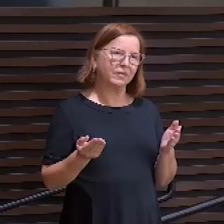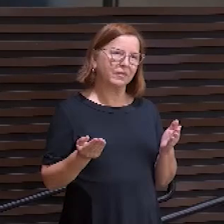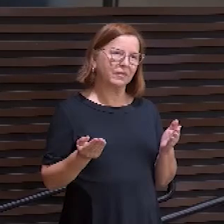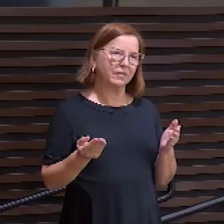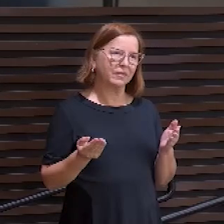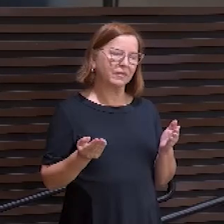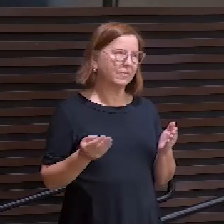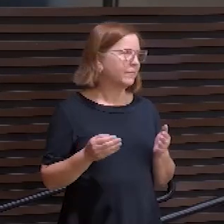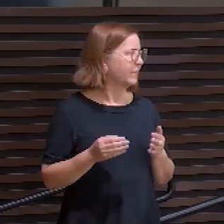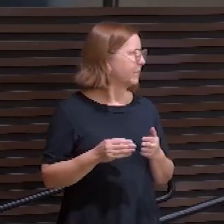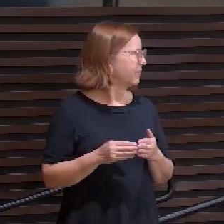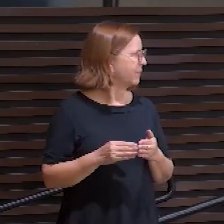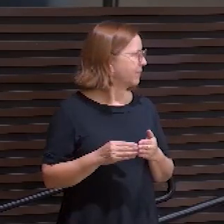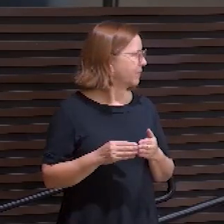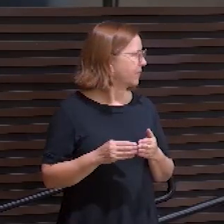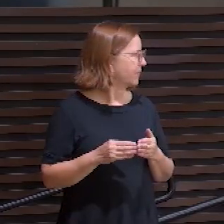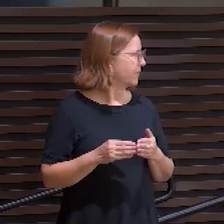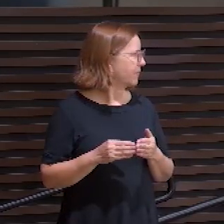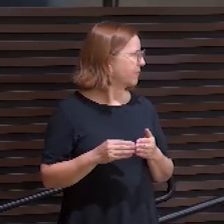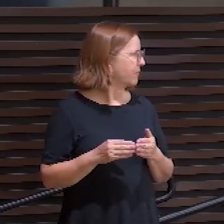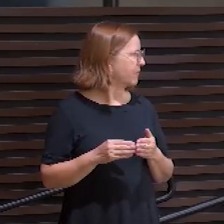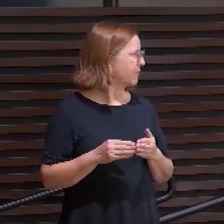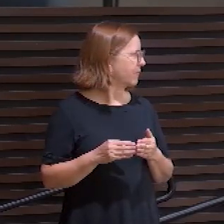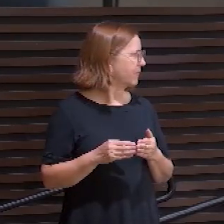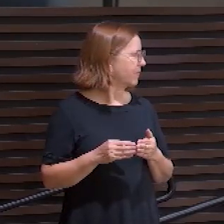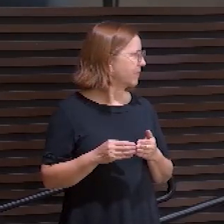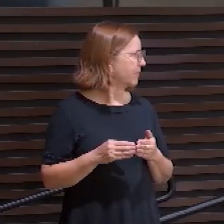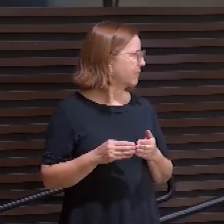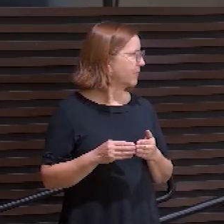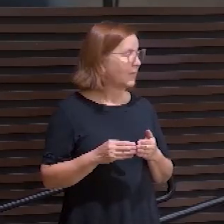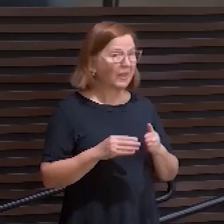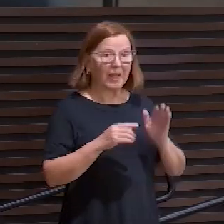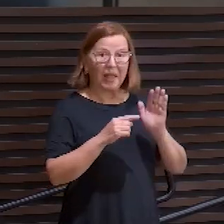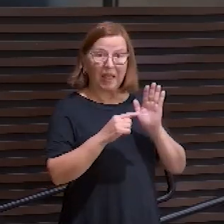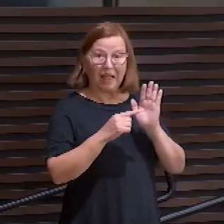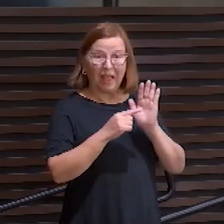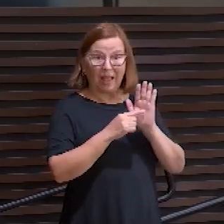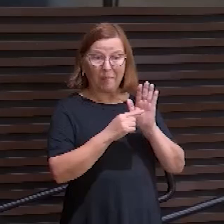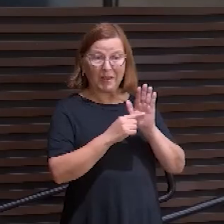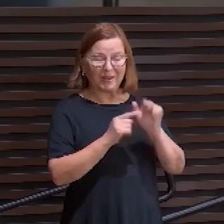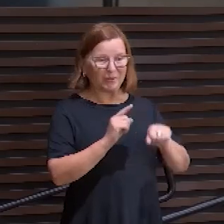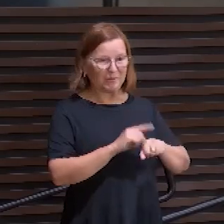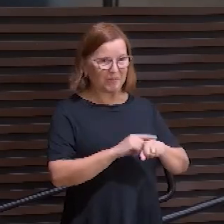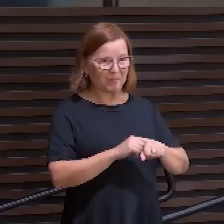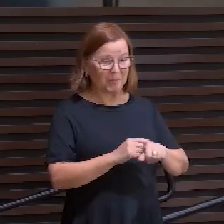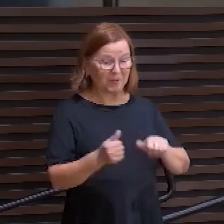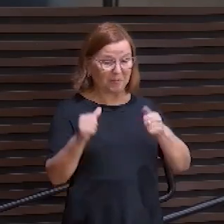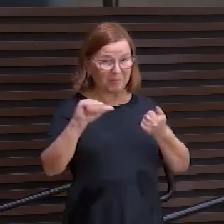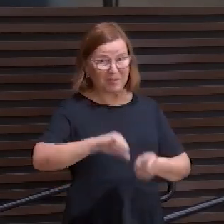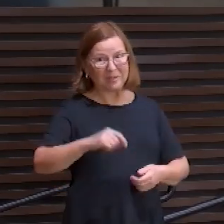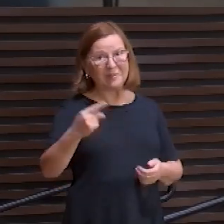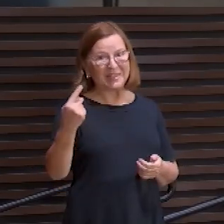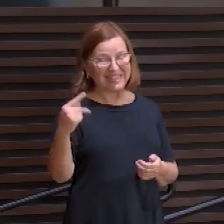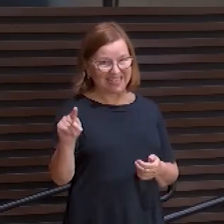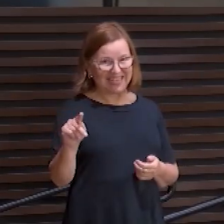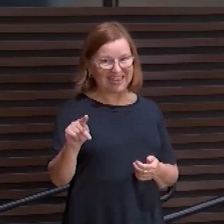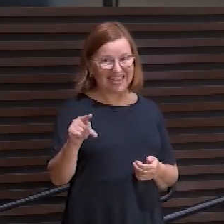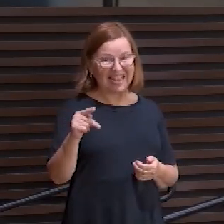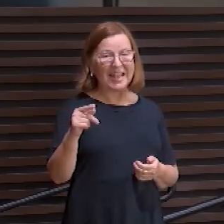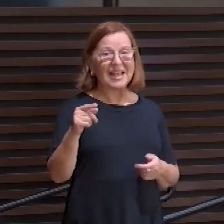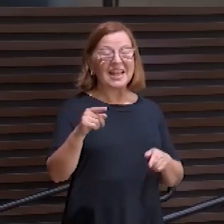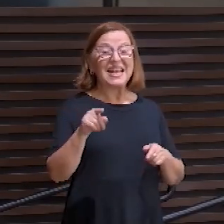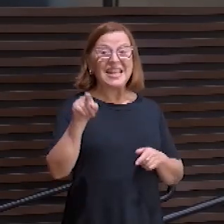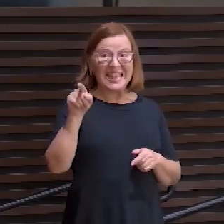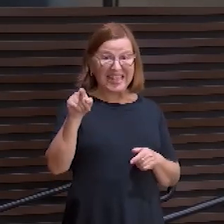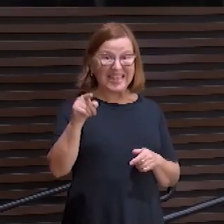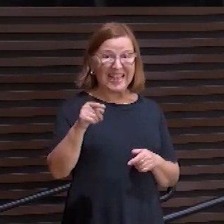iPad aqui, apareceu o momento do batismo dela. E ela me contou há um tempo atrás,